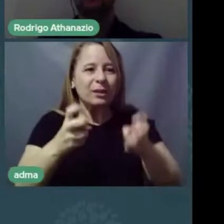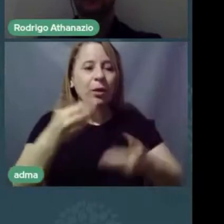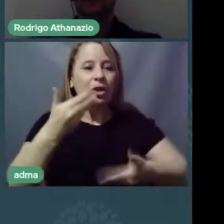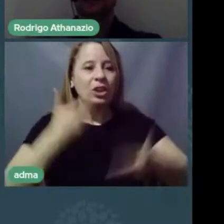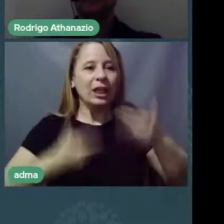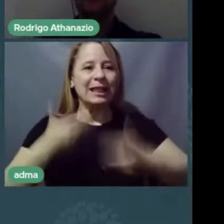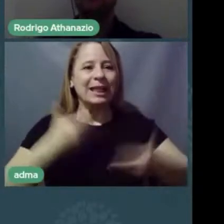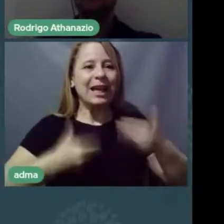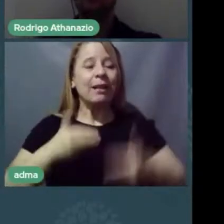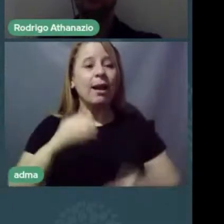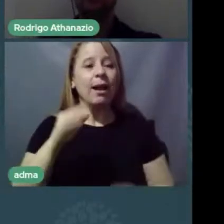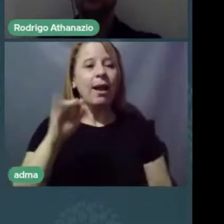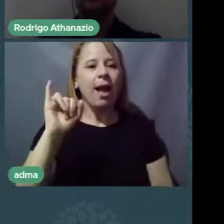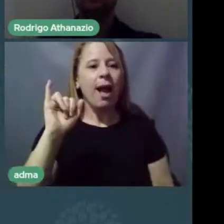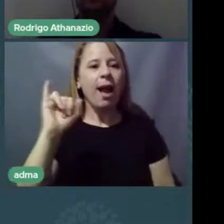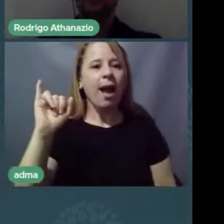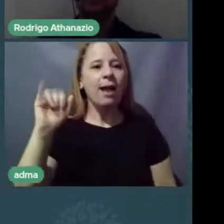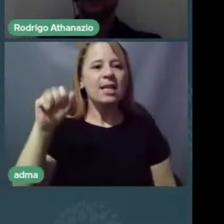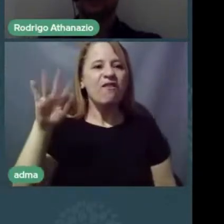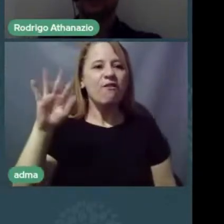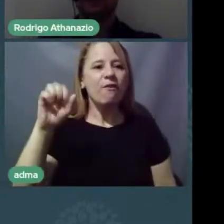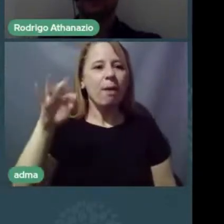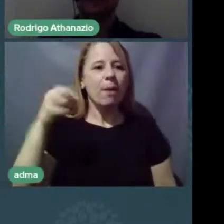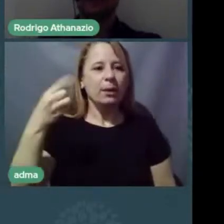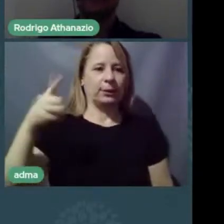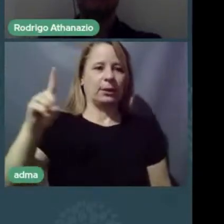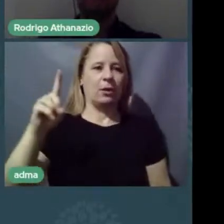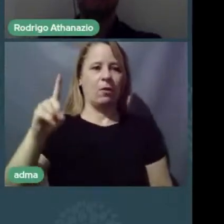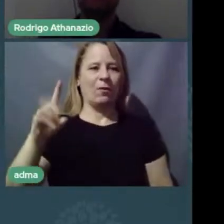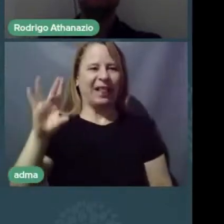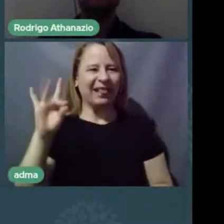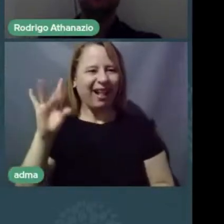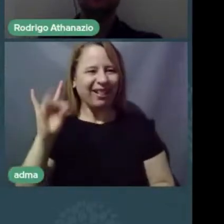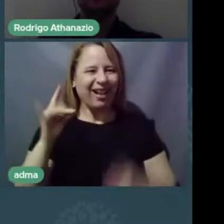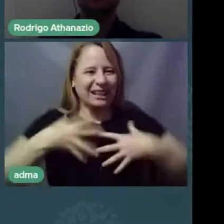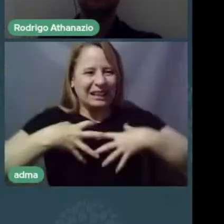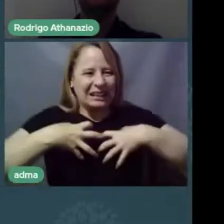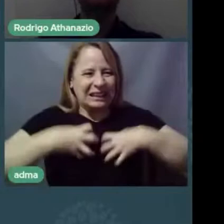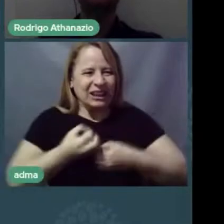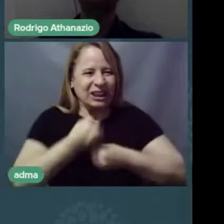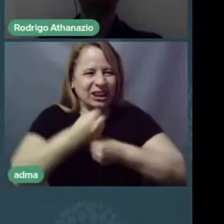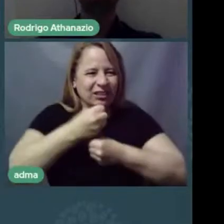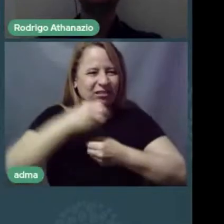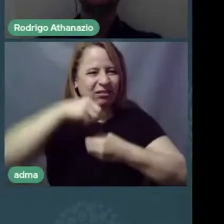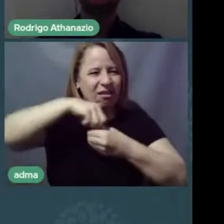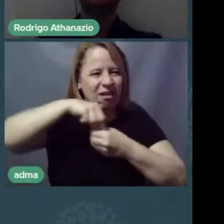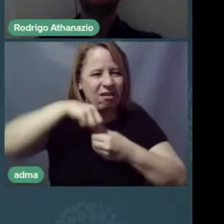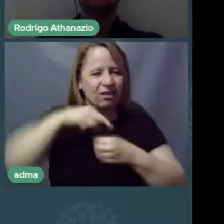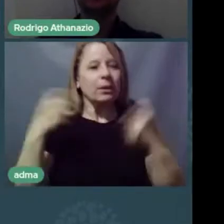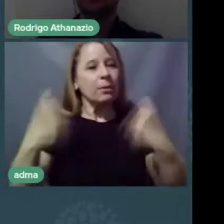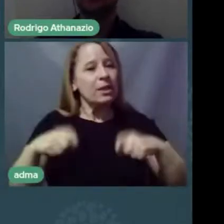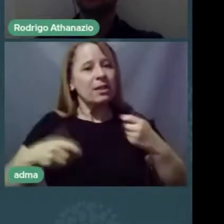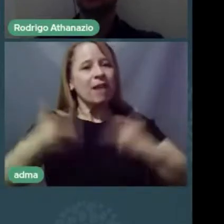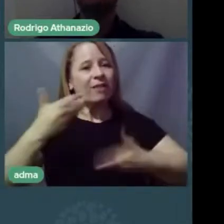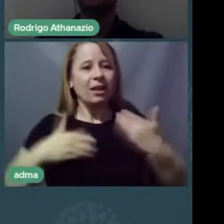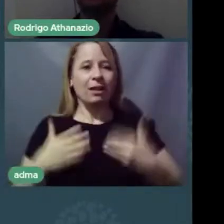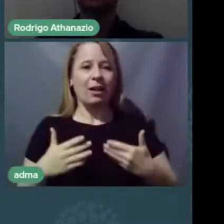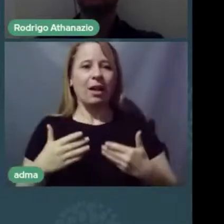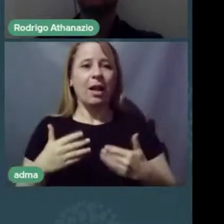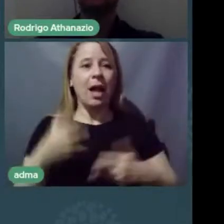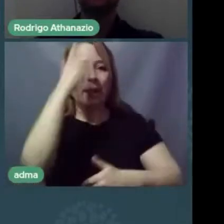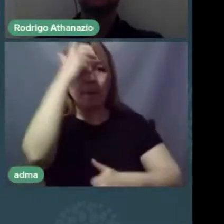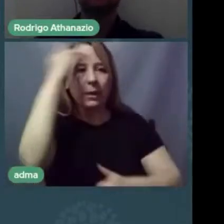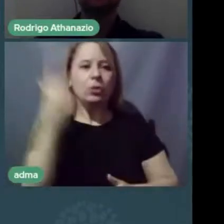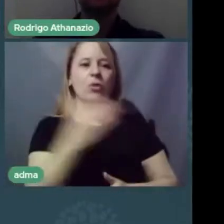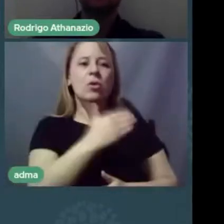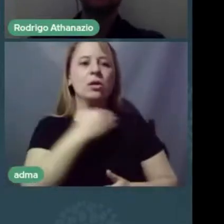que, sim, o corticoide inalatório é que é o tratamento mais eficaz para diminuir os sintomas e diminuir a mortalidade relacionada